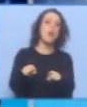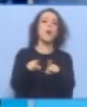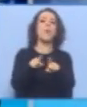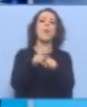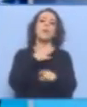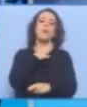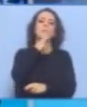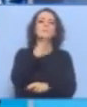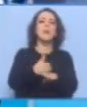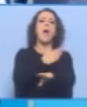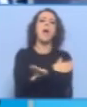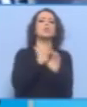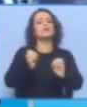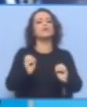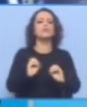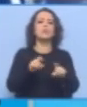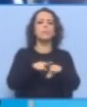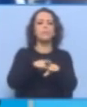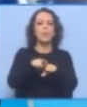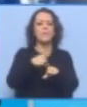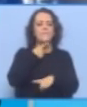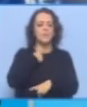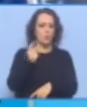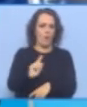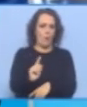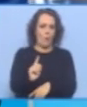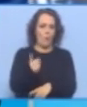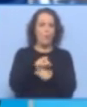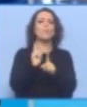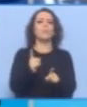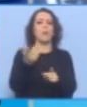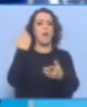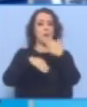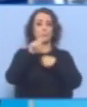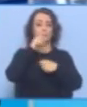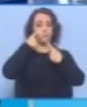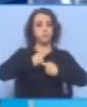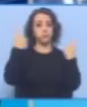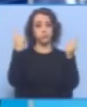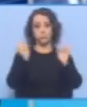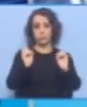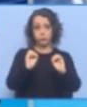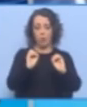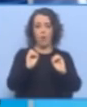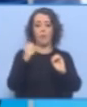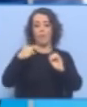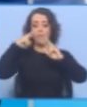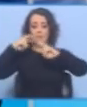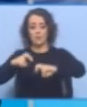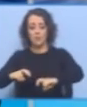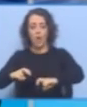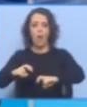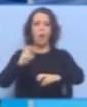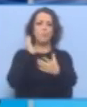necessariamente que antes não existissem estes vícios da política. Se calhar não eram denunciados e, portanto, é o facto de serem investigados, objeto